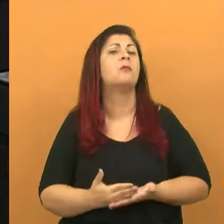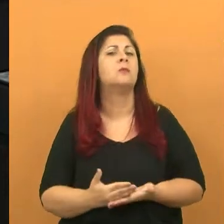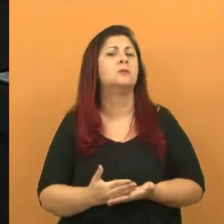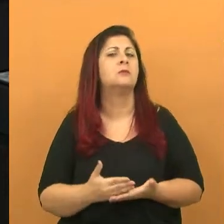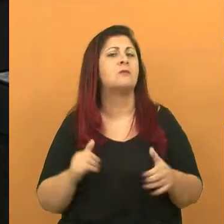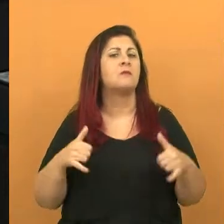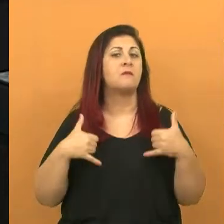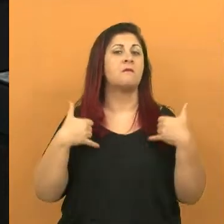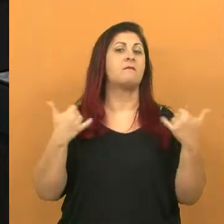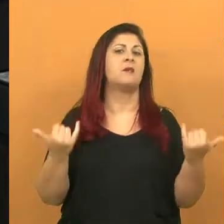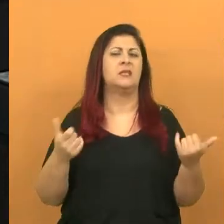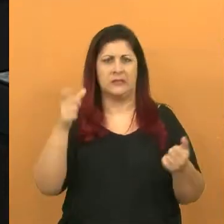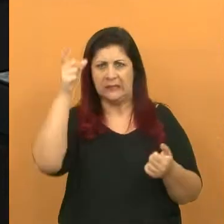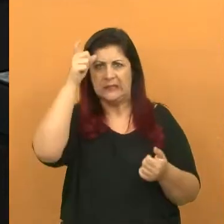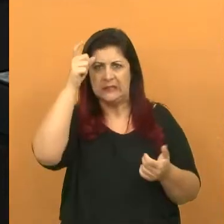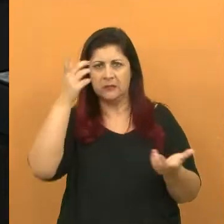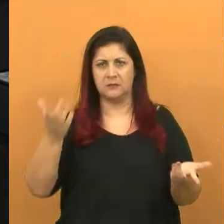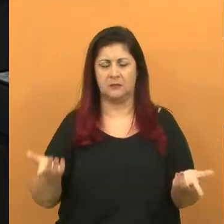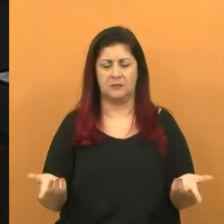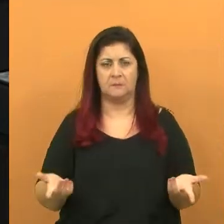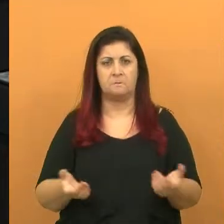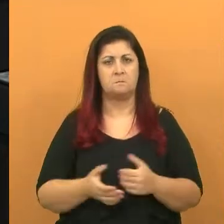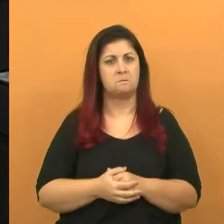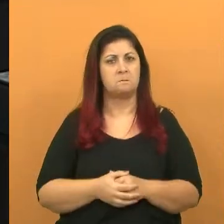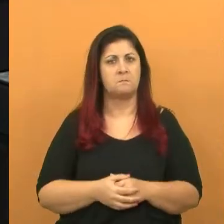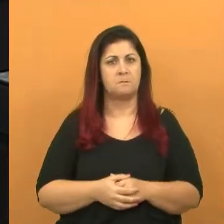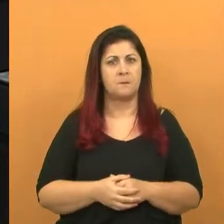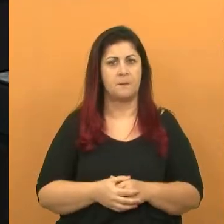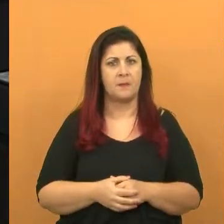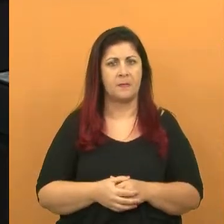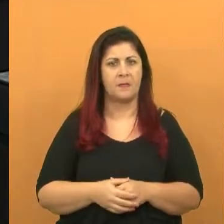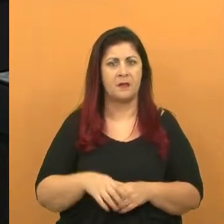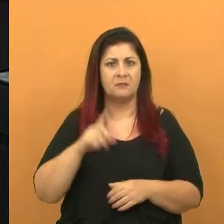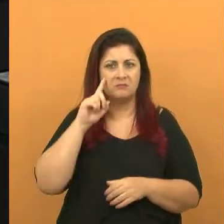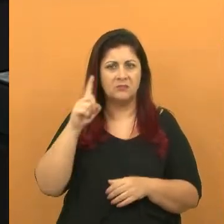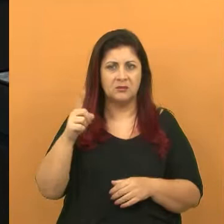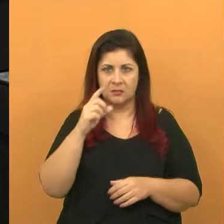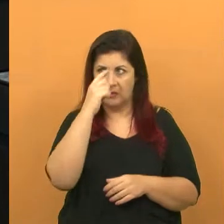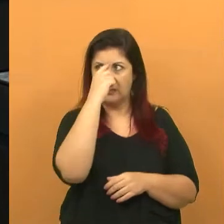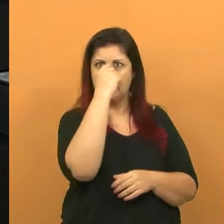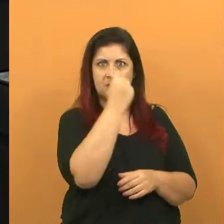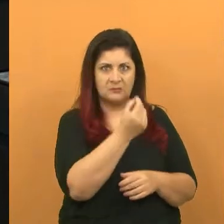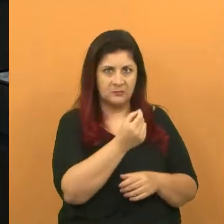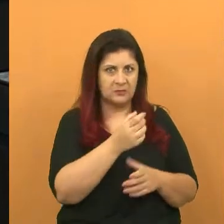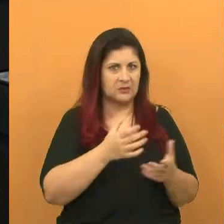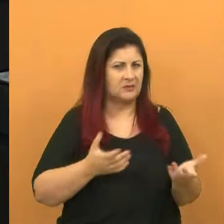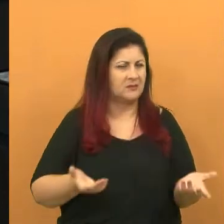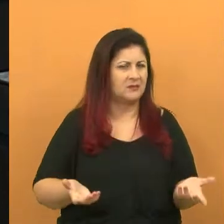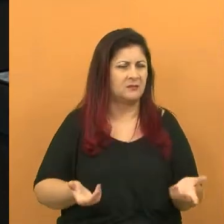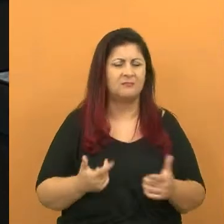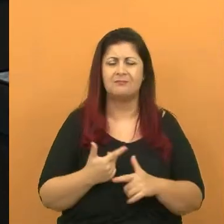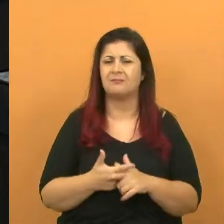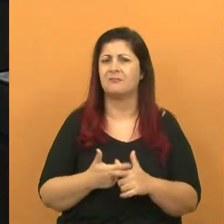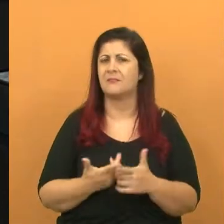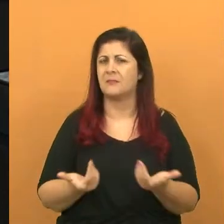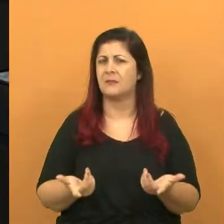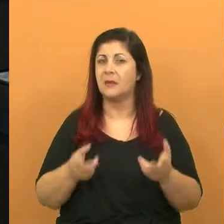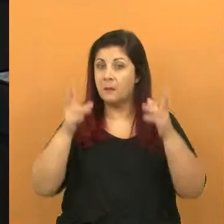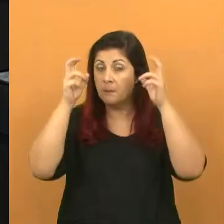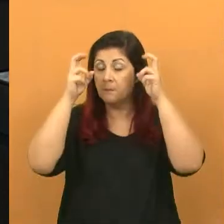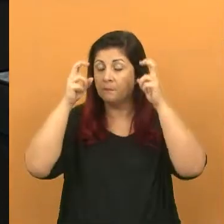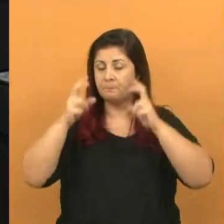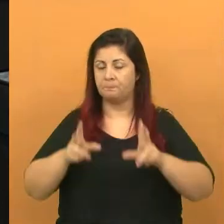festa, desta comemoração do Dia das Bruxas. Porque, olha, perceba o